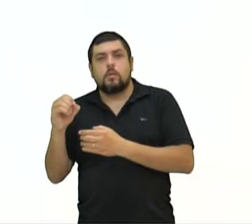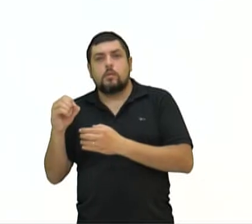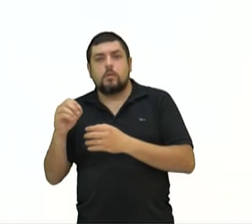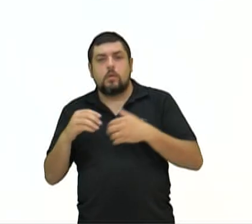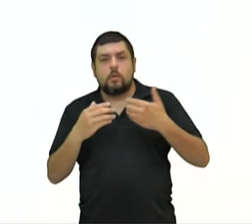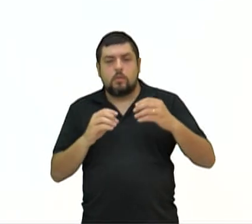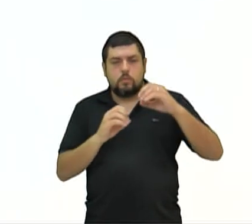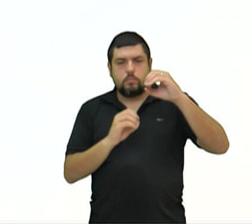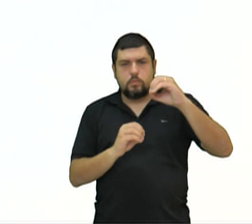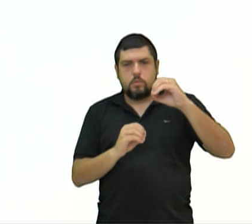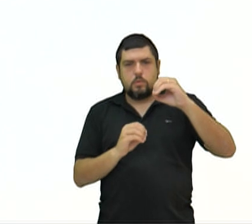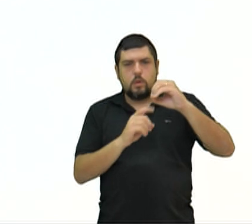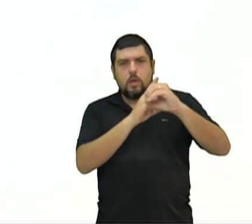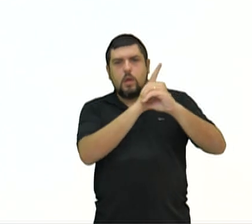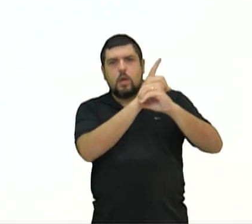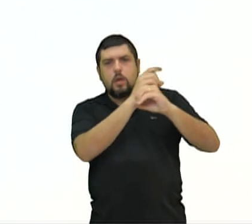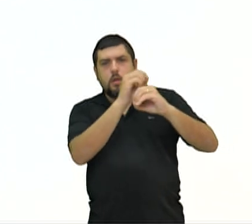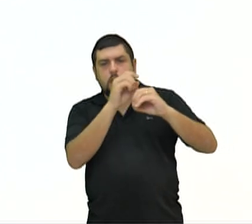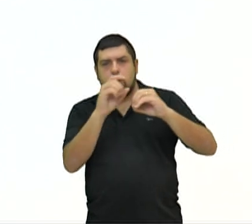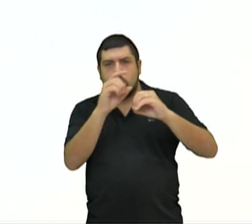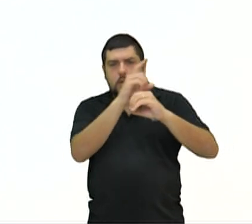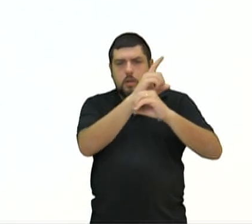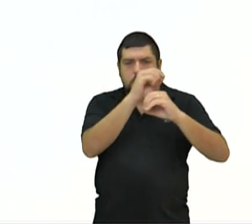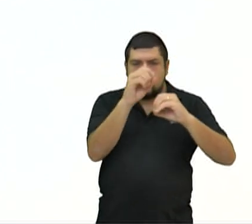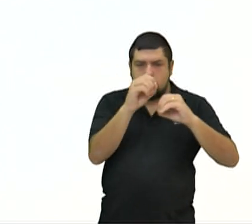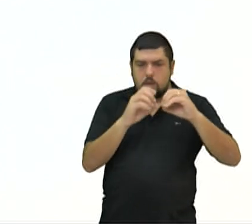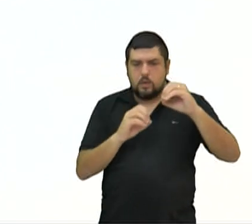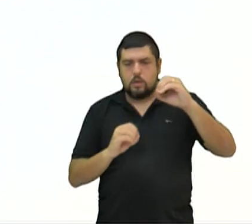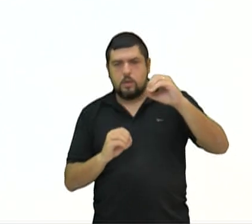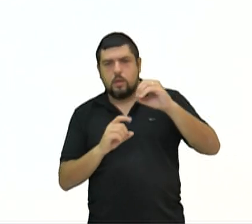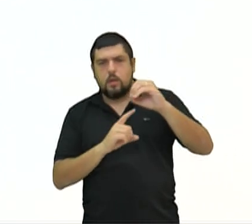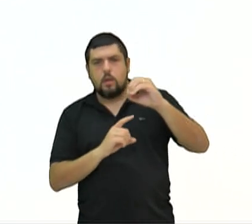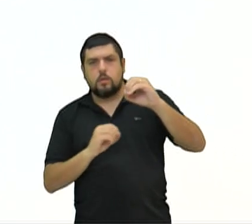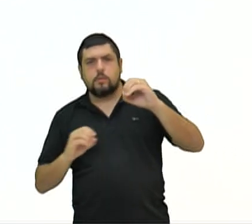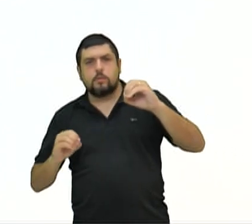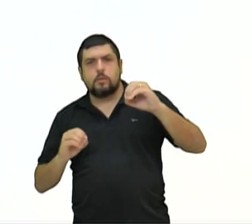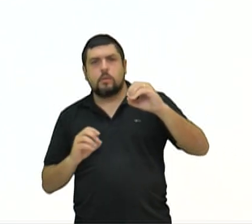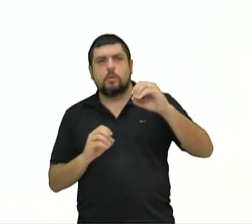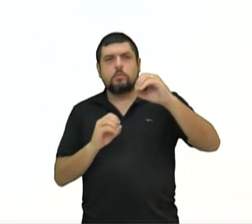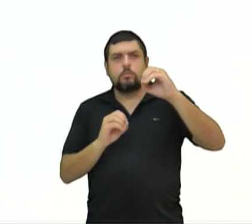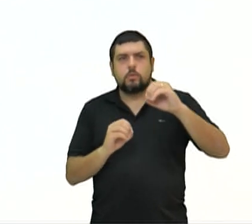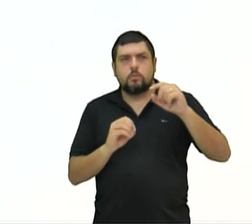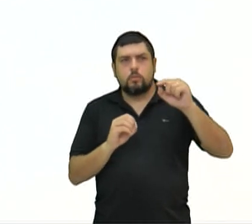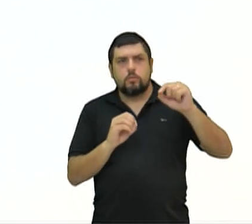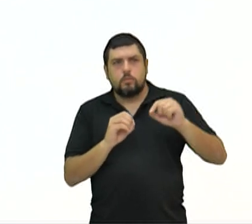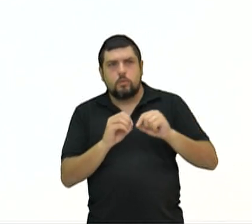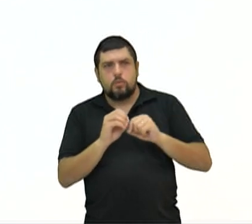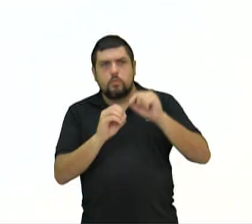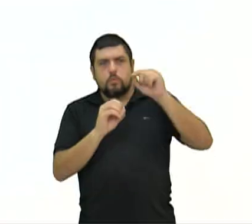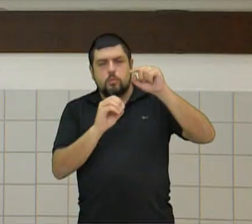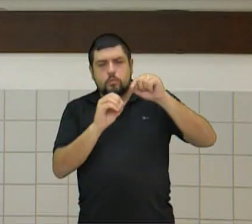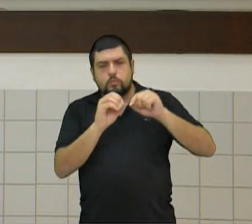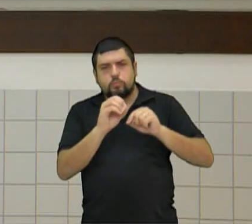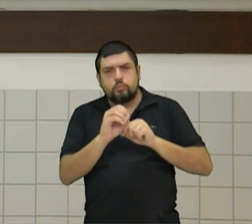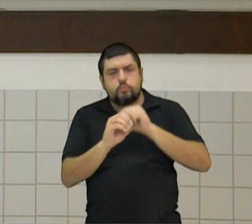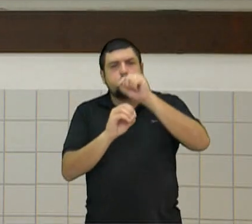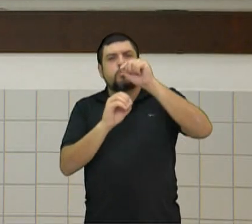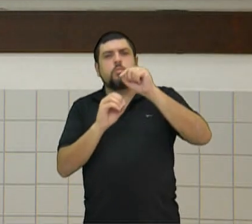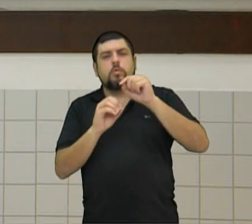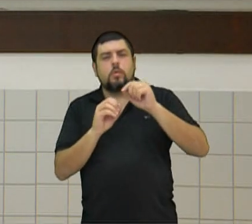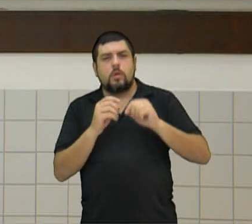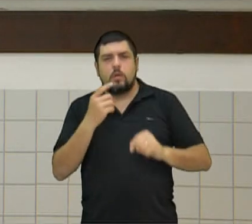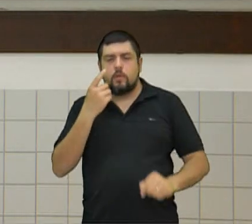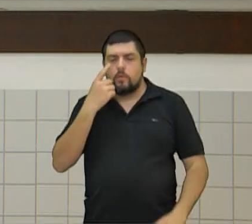outra ponta, que pega 100, ou seja, onde está a outra ponta? Amarrada na superfície. Então, vamos voltar aqui para o nosso desenho aqui, para a